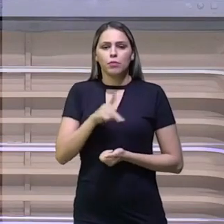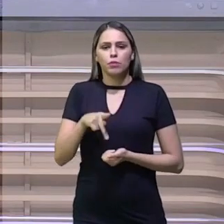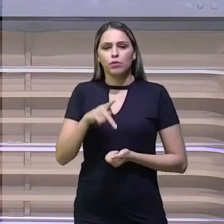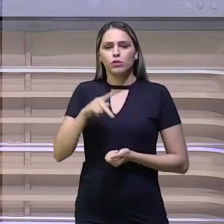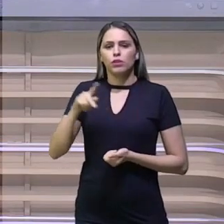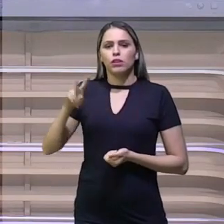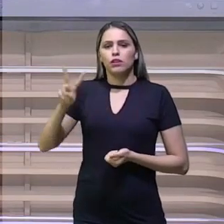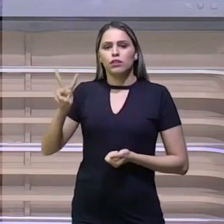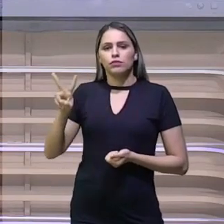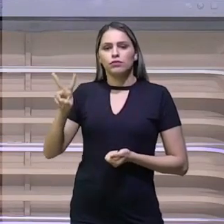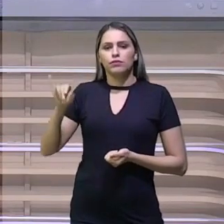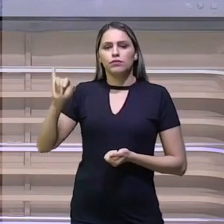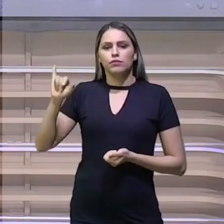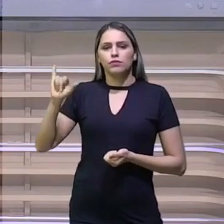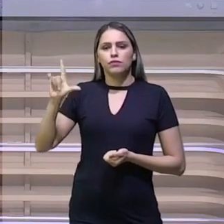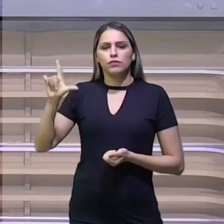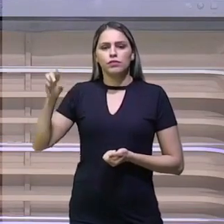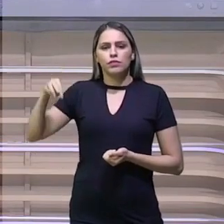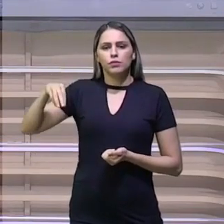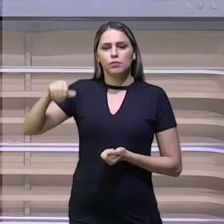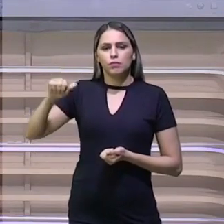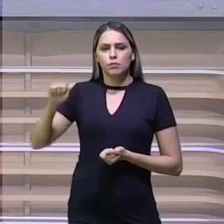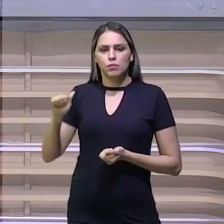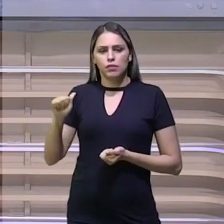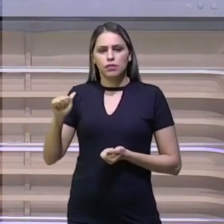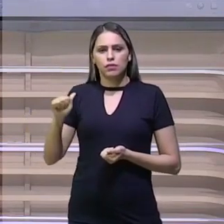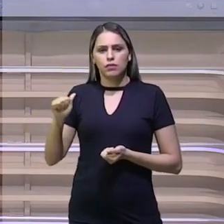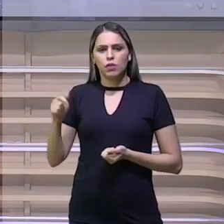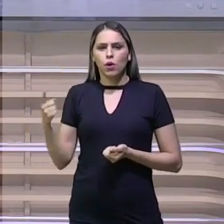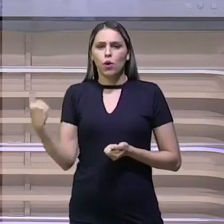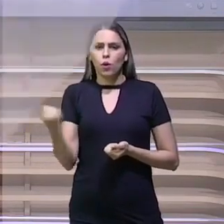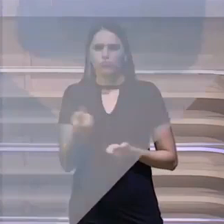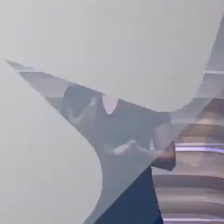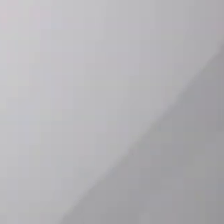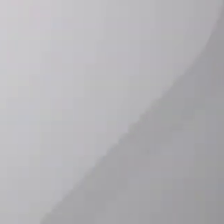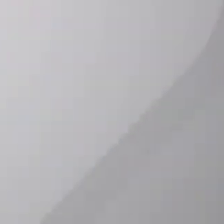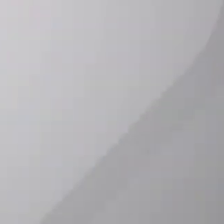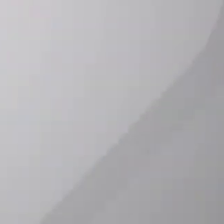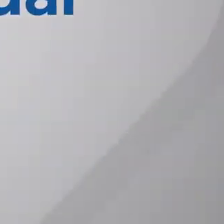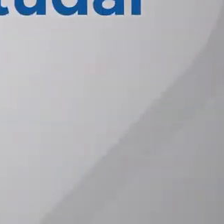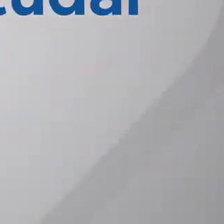Pereira Mendonça e estou aqui para a gente estudar junto.